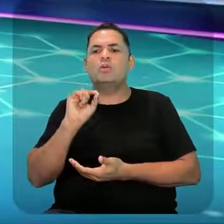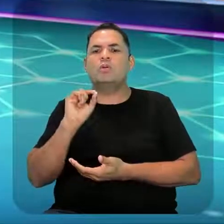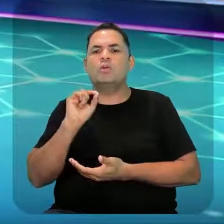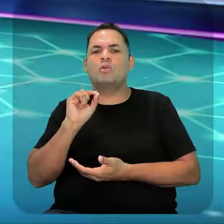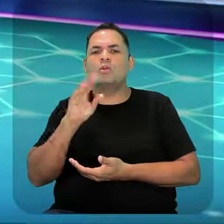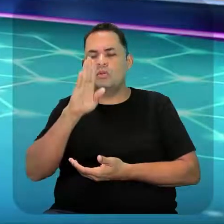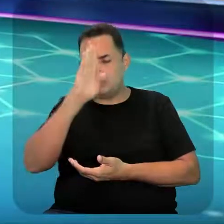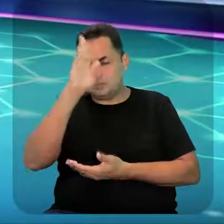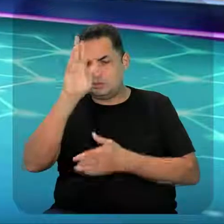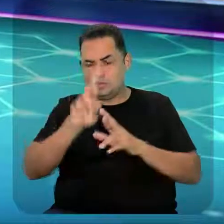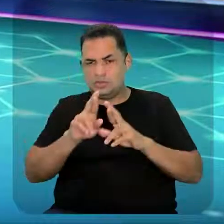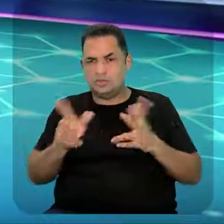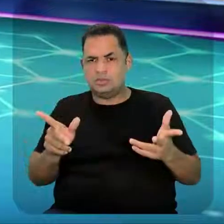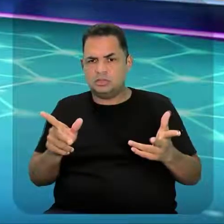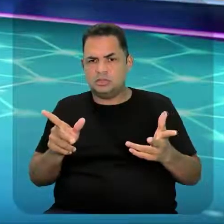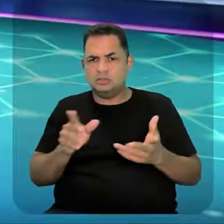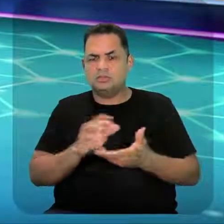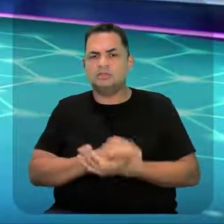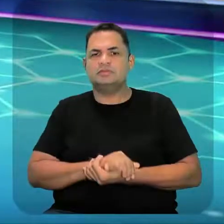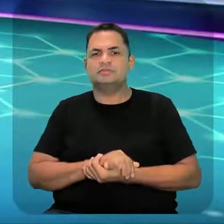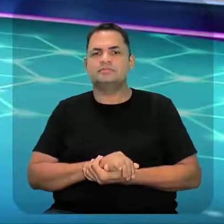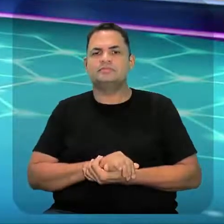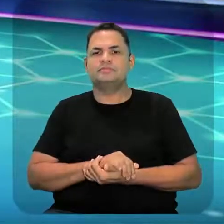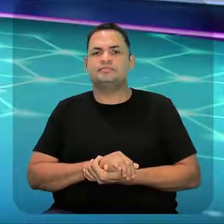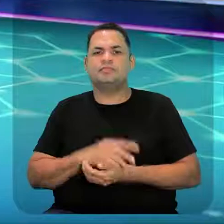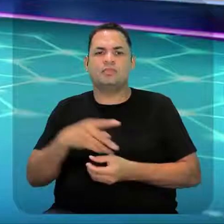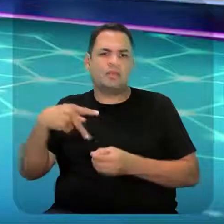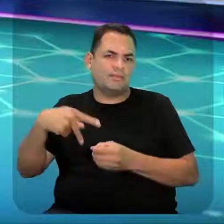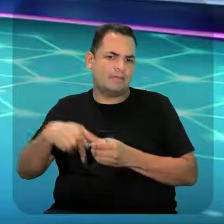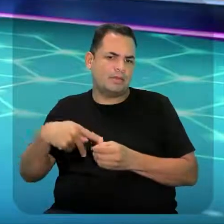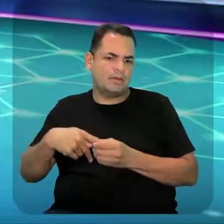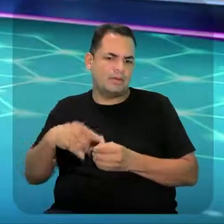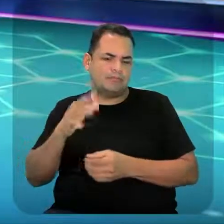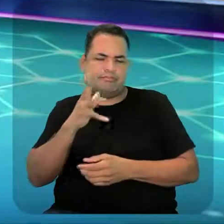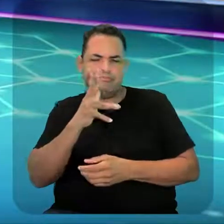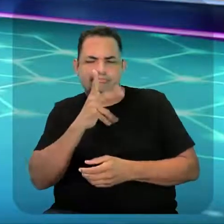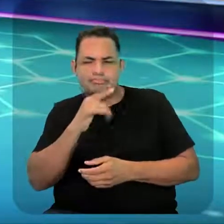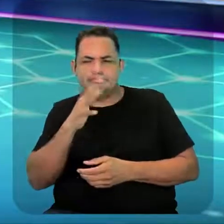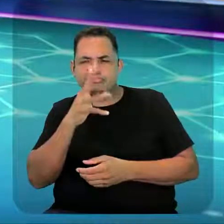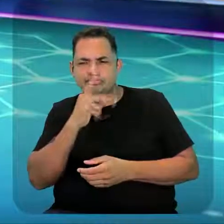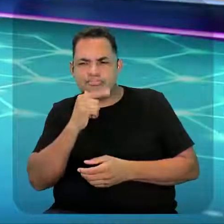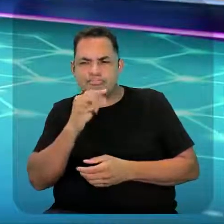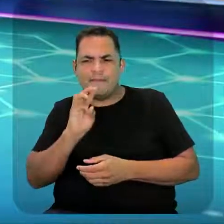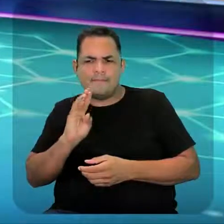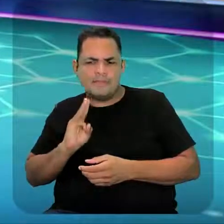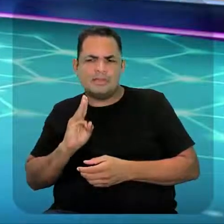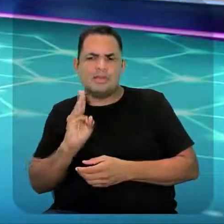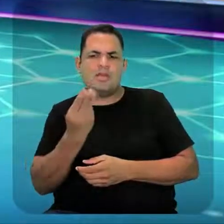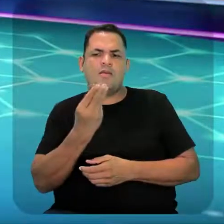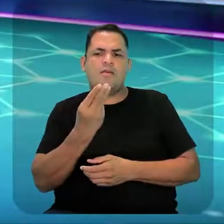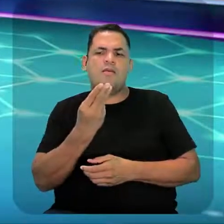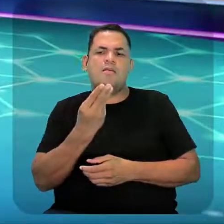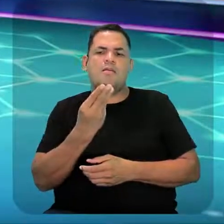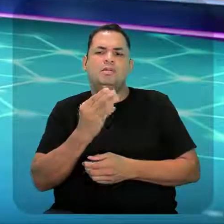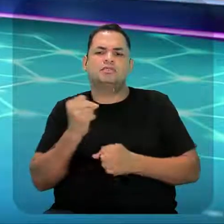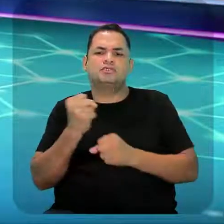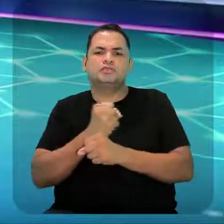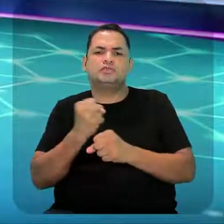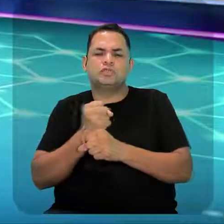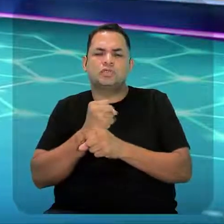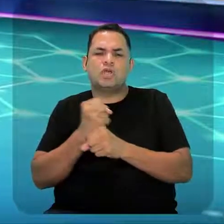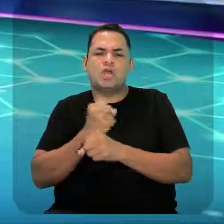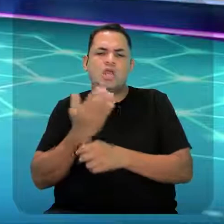é a principal diferença? Não seria essa? Que o petróleo demora milhões de anos para ser produzido, enquanto